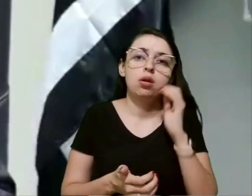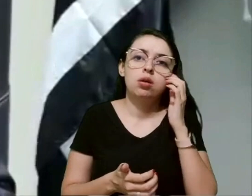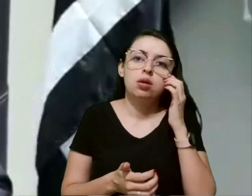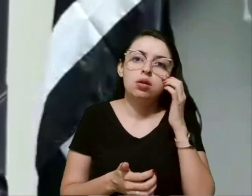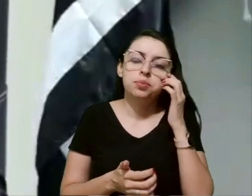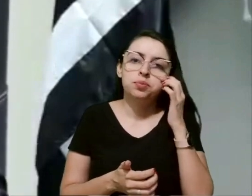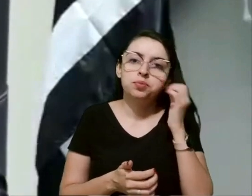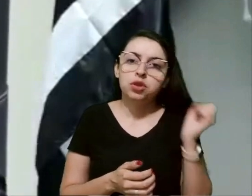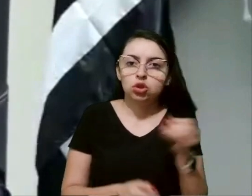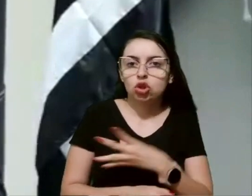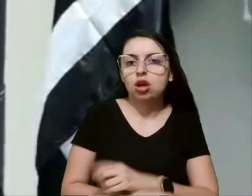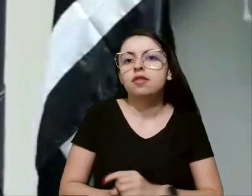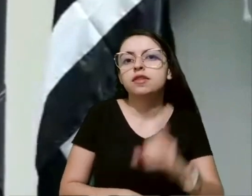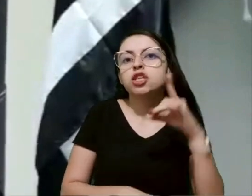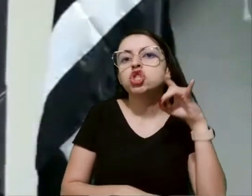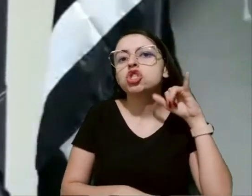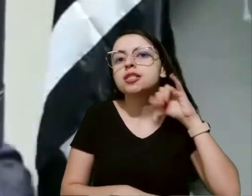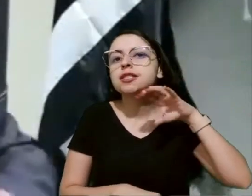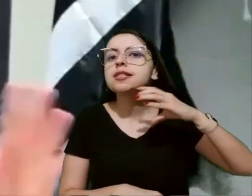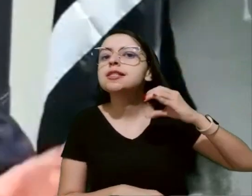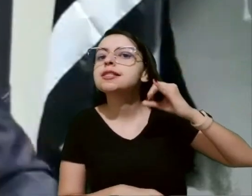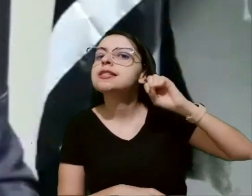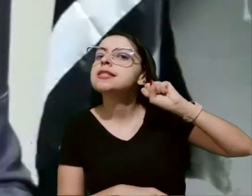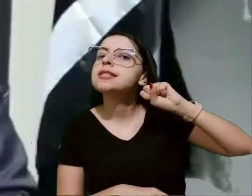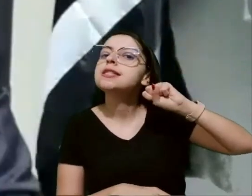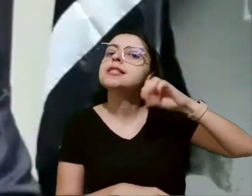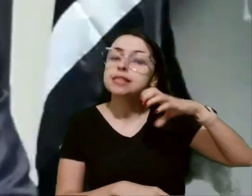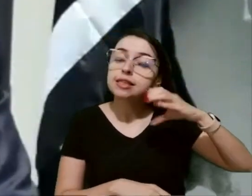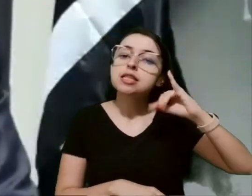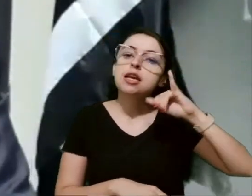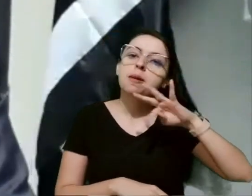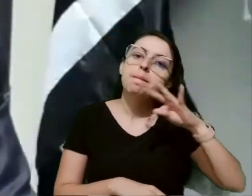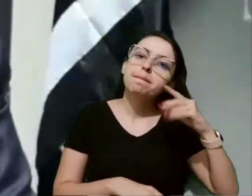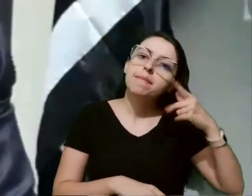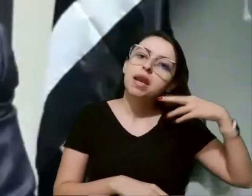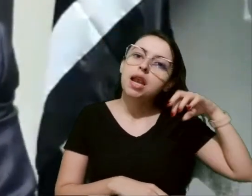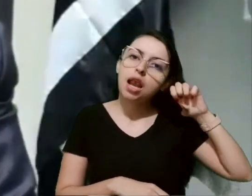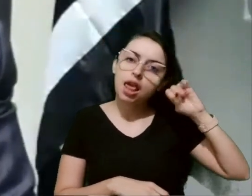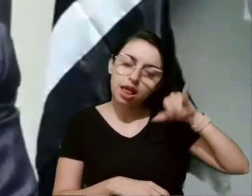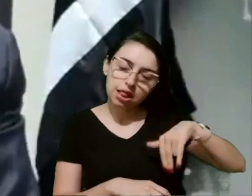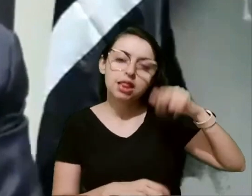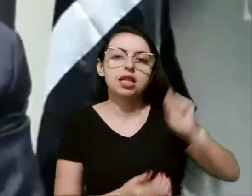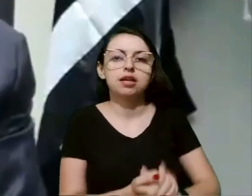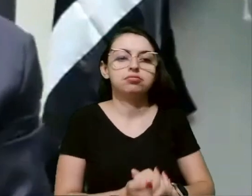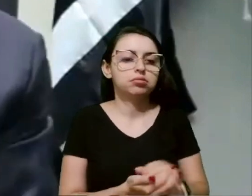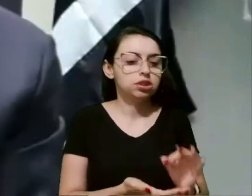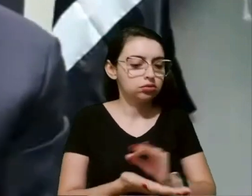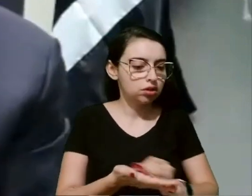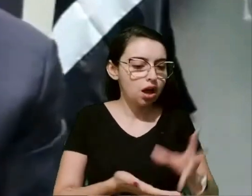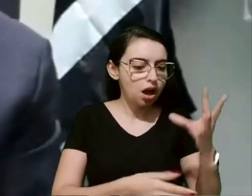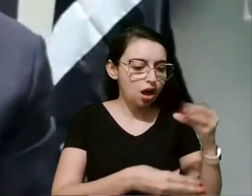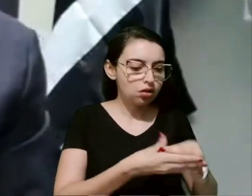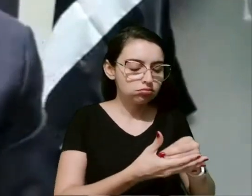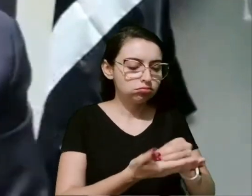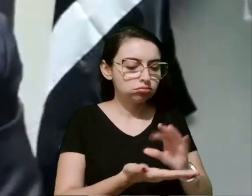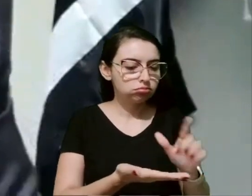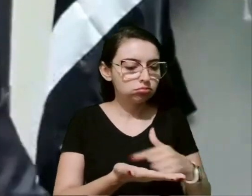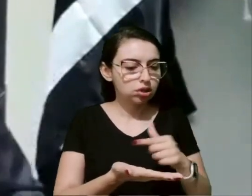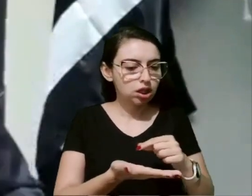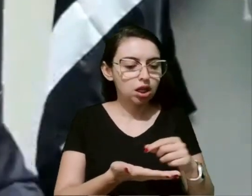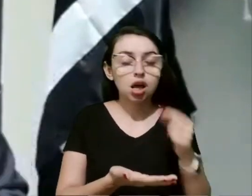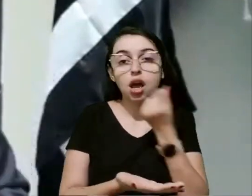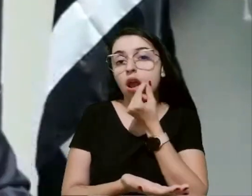essa nova disciplina. Ela não integra, é perfeitamente possível da gente sentar e fazer um cálculo numa folha de papel,